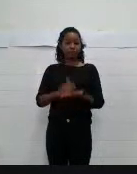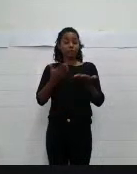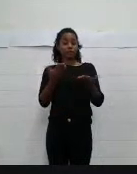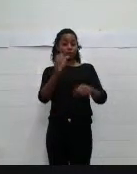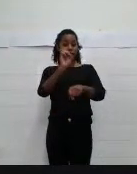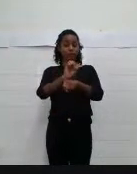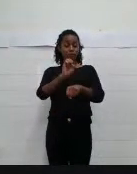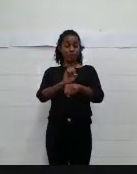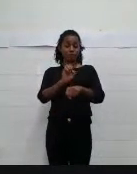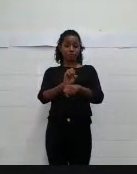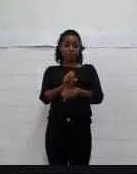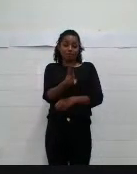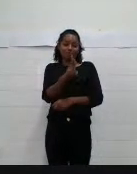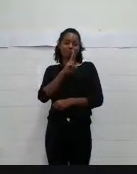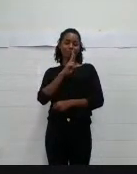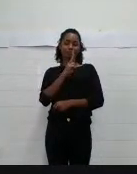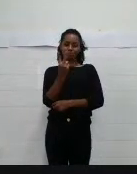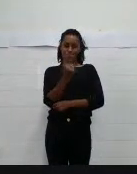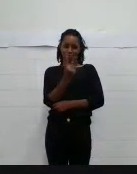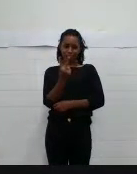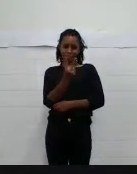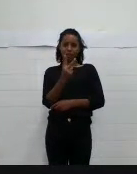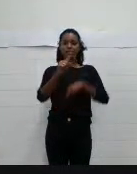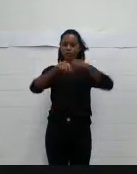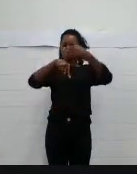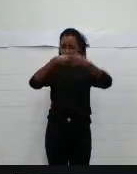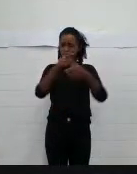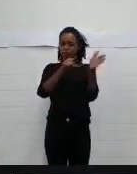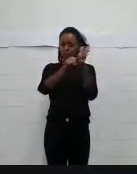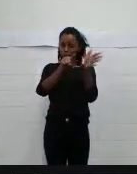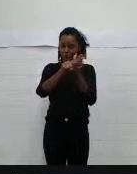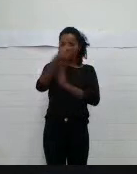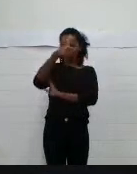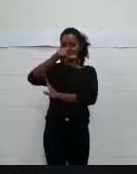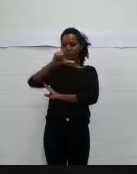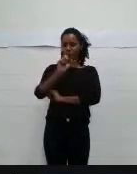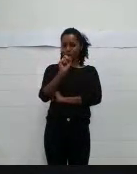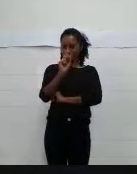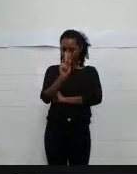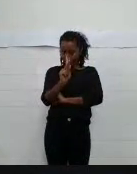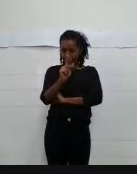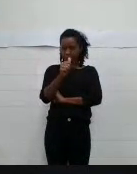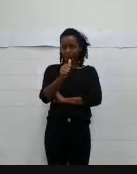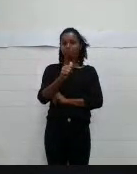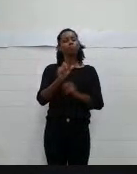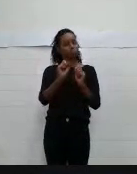duas questões e aí depois viram outras, tudo bem? Ok.